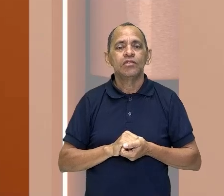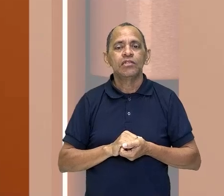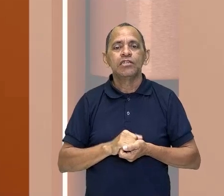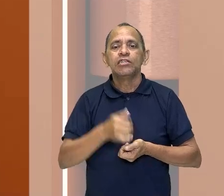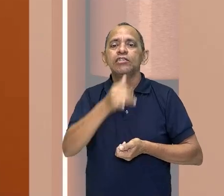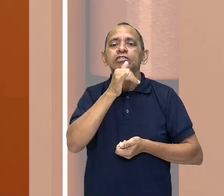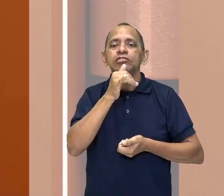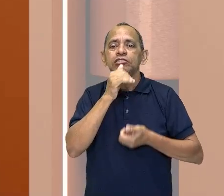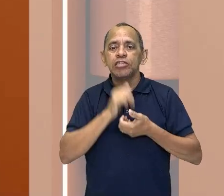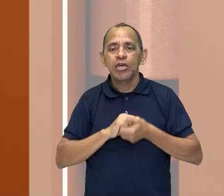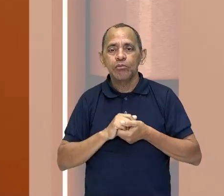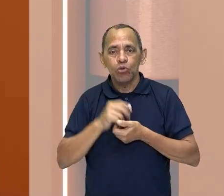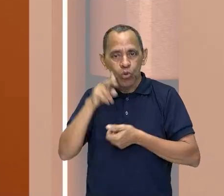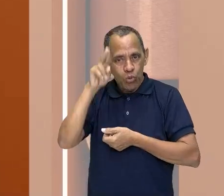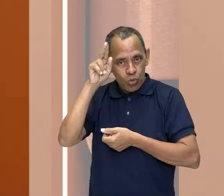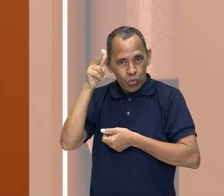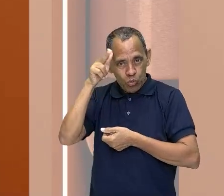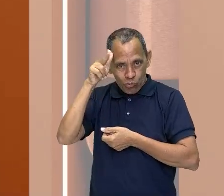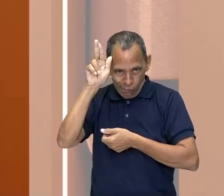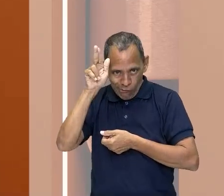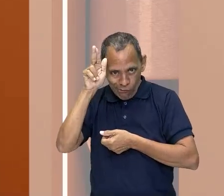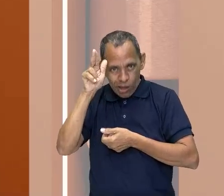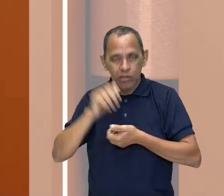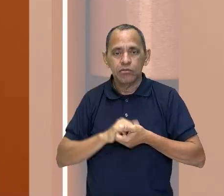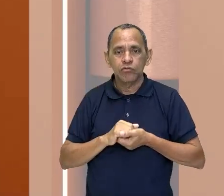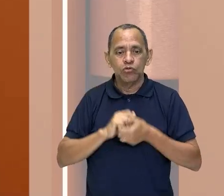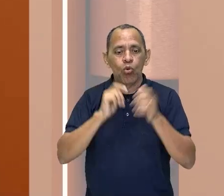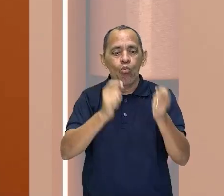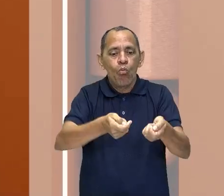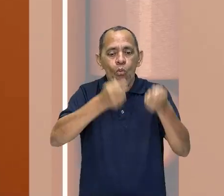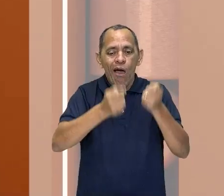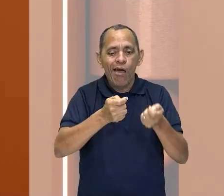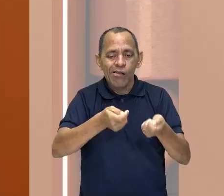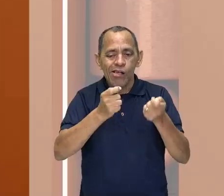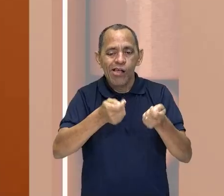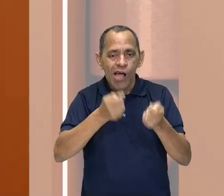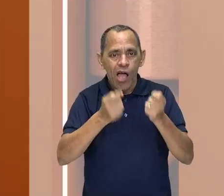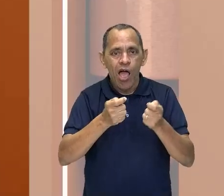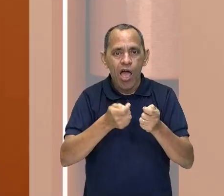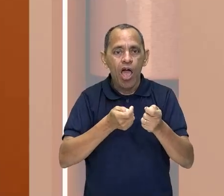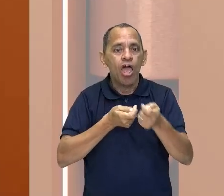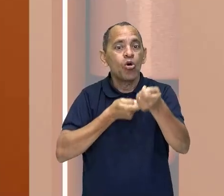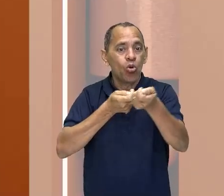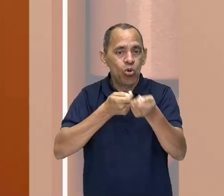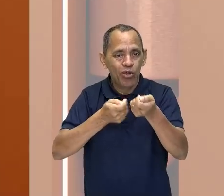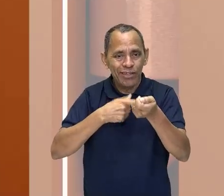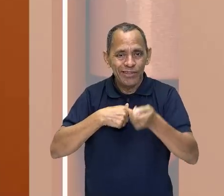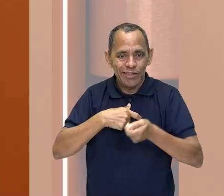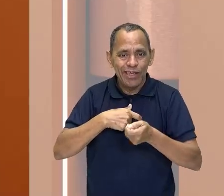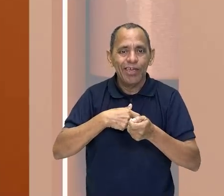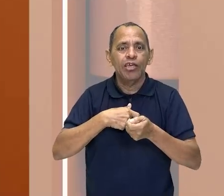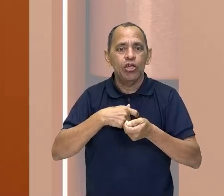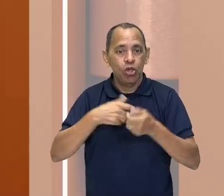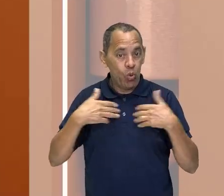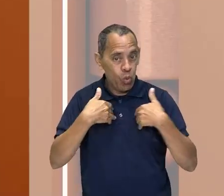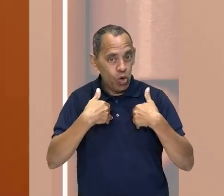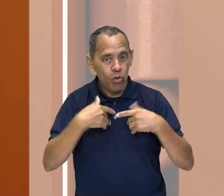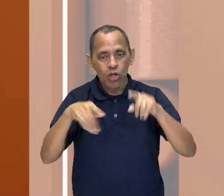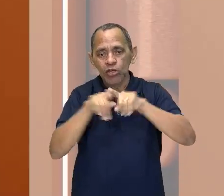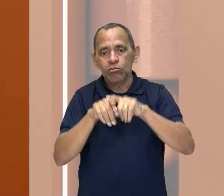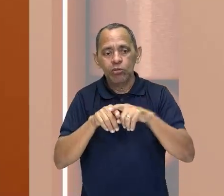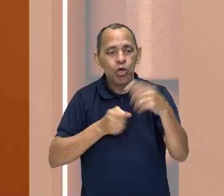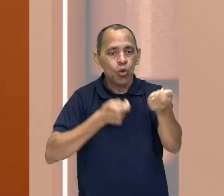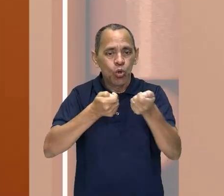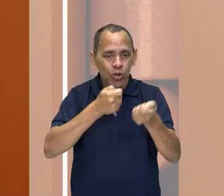se coloca no cavalo, no equino, né, que pode ser um cavalo, um jumento, um jegue, ou seja, aquele animal